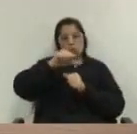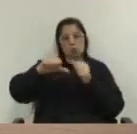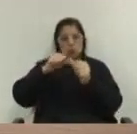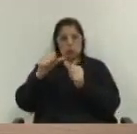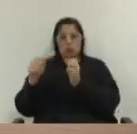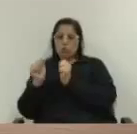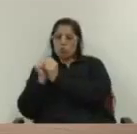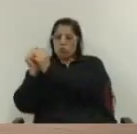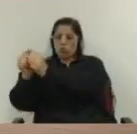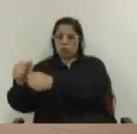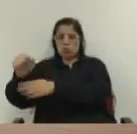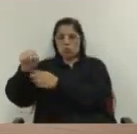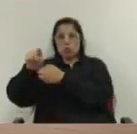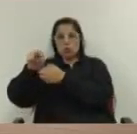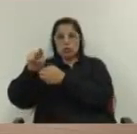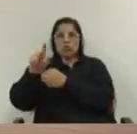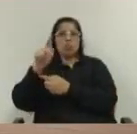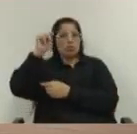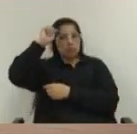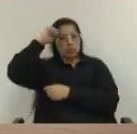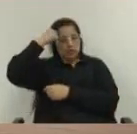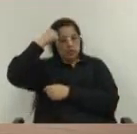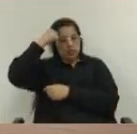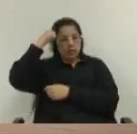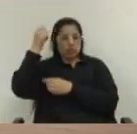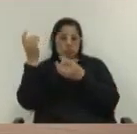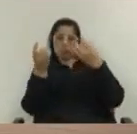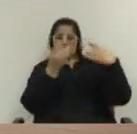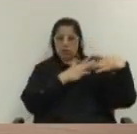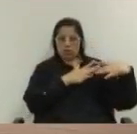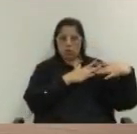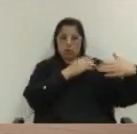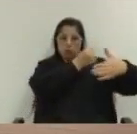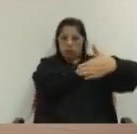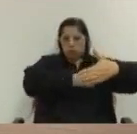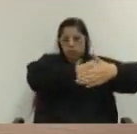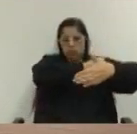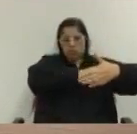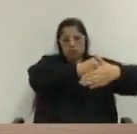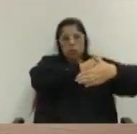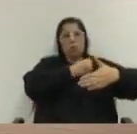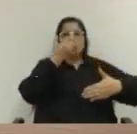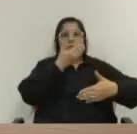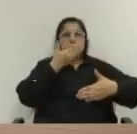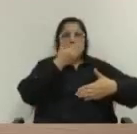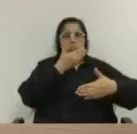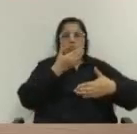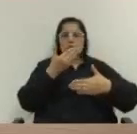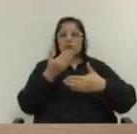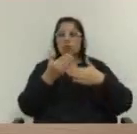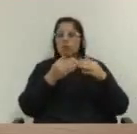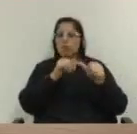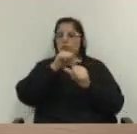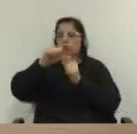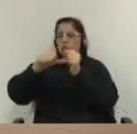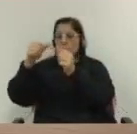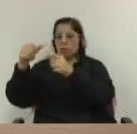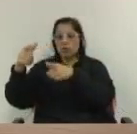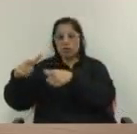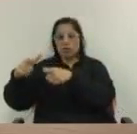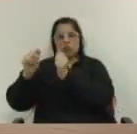nessa batalha, abandonando assim os quitutes de caçarola em favor das armas. Marcou a passagem